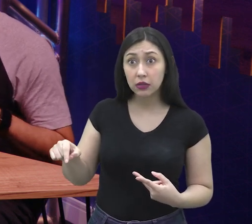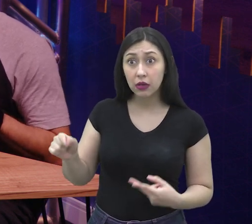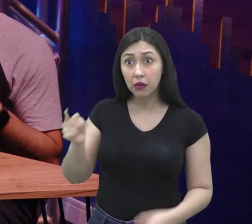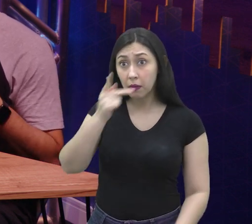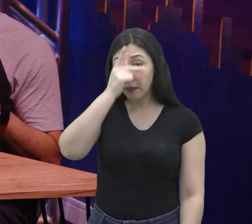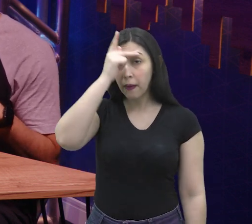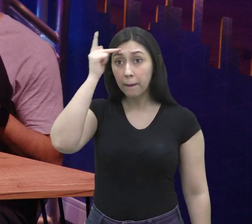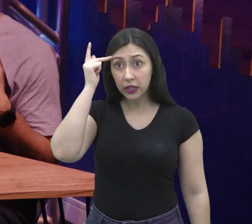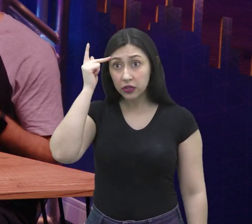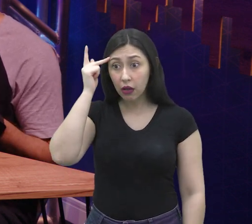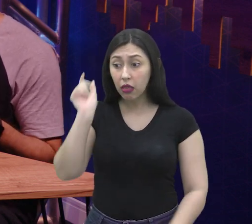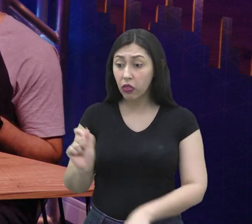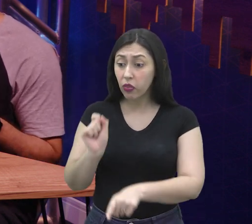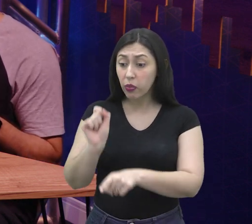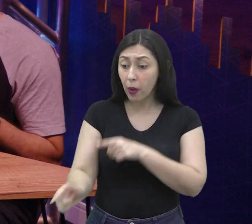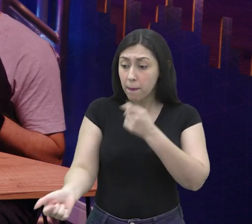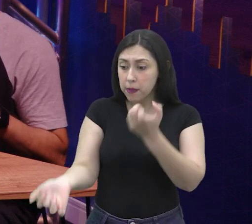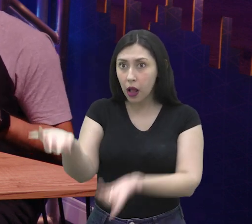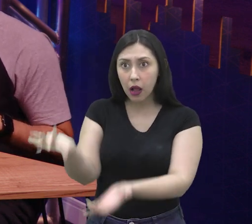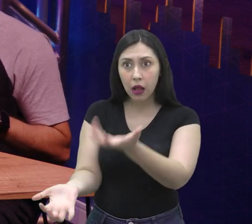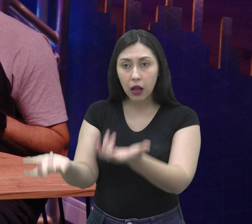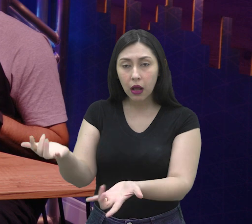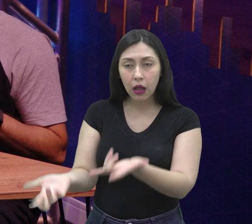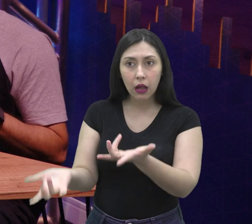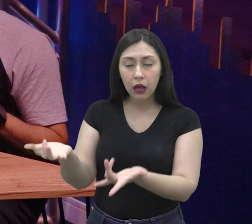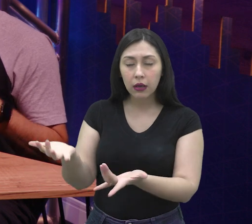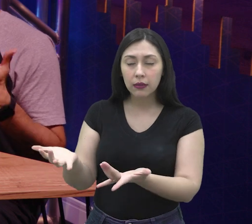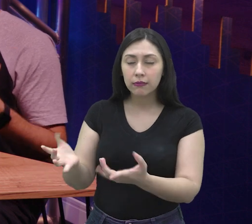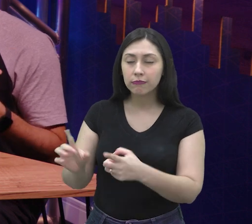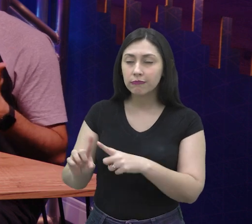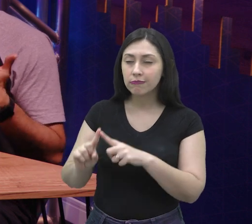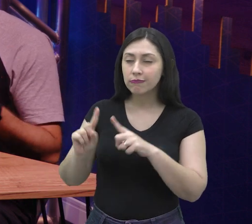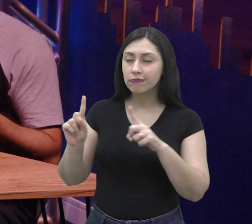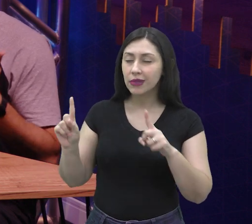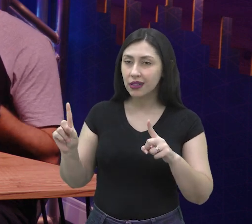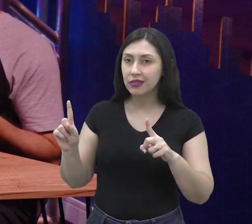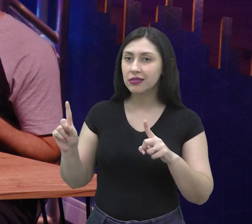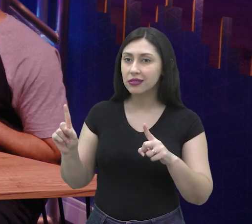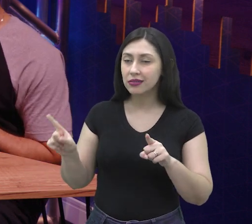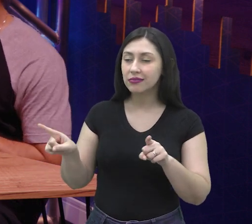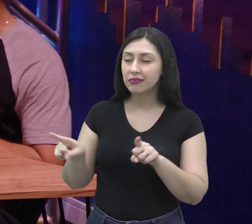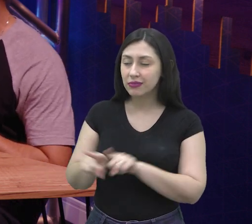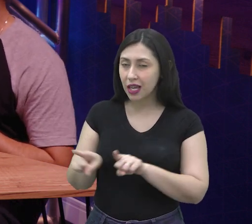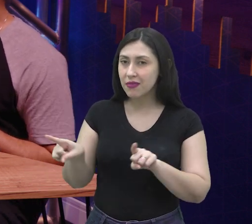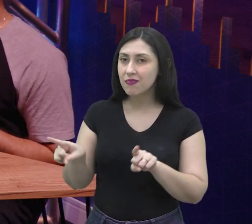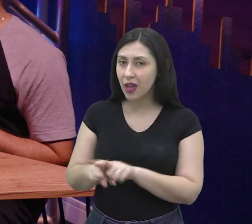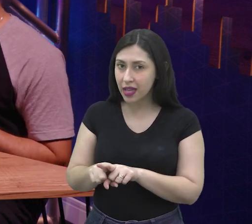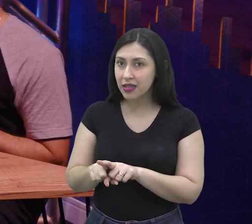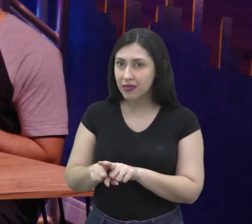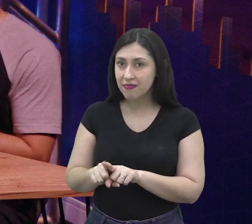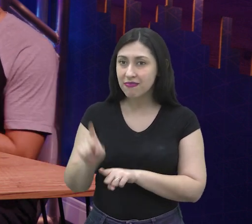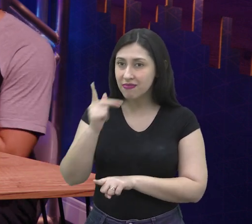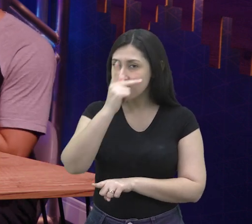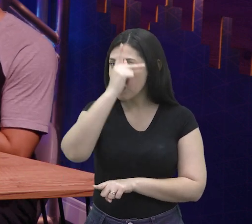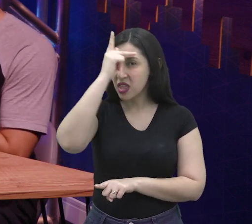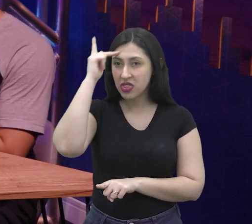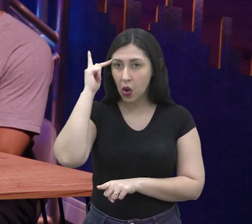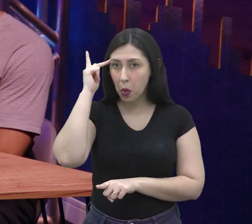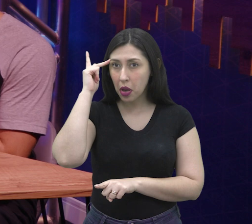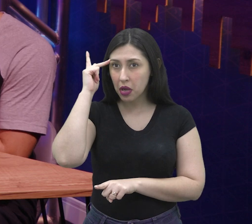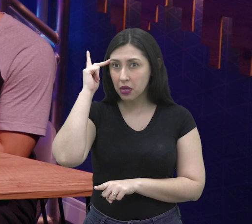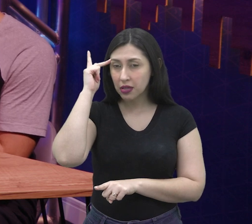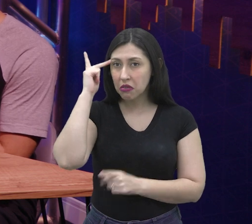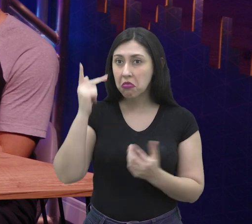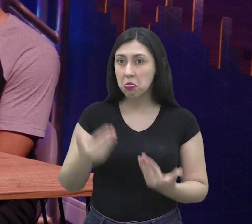realmente alguém que atirou fogo ali no mato. Uhum. Mas boa parte também é da gente